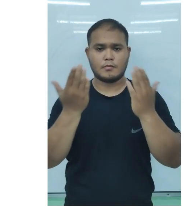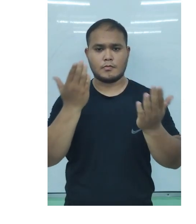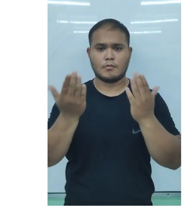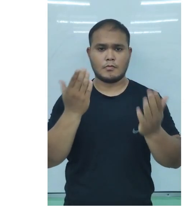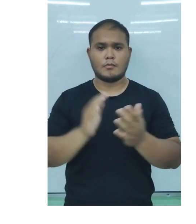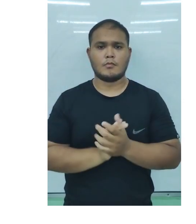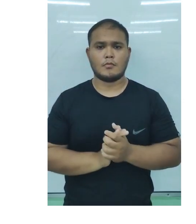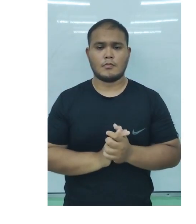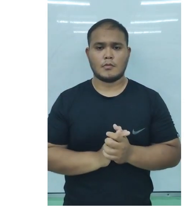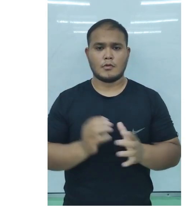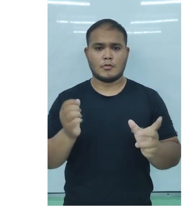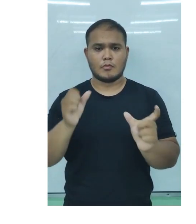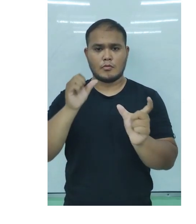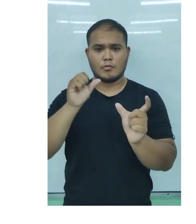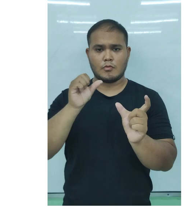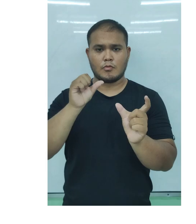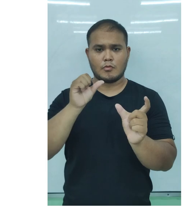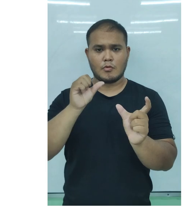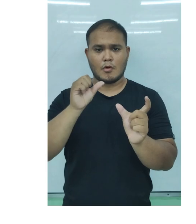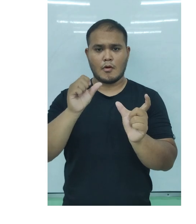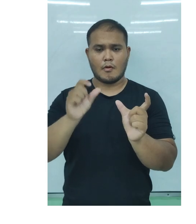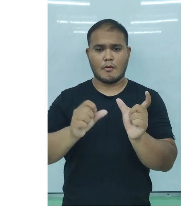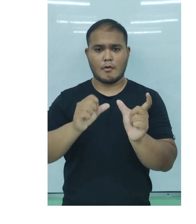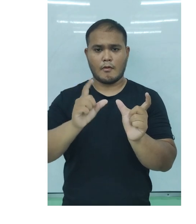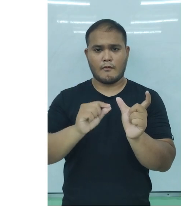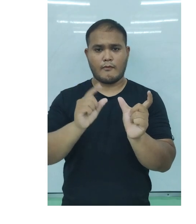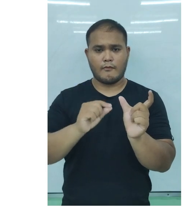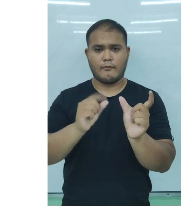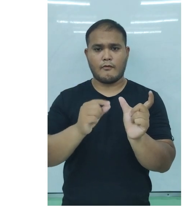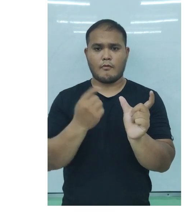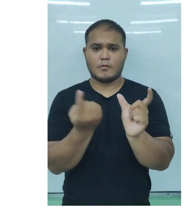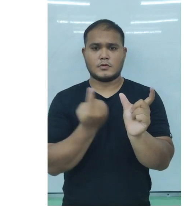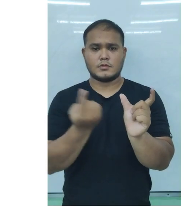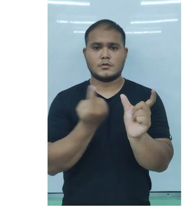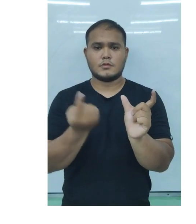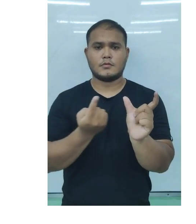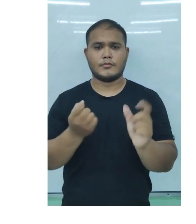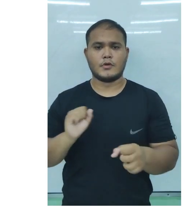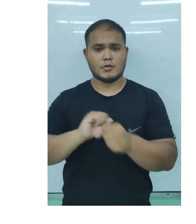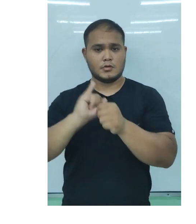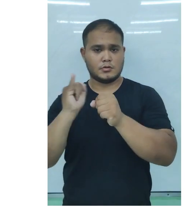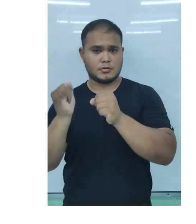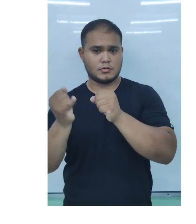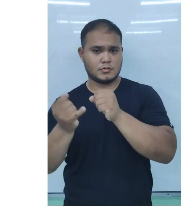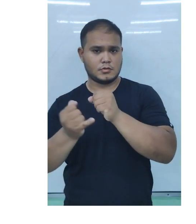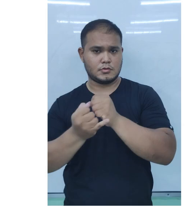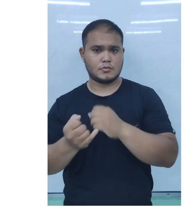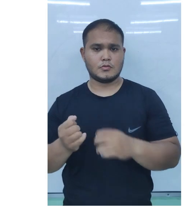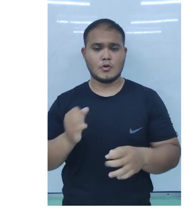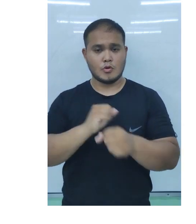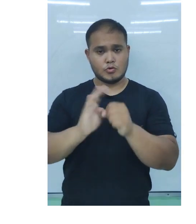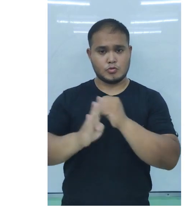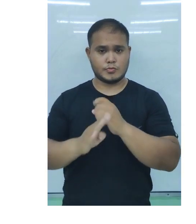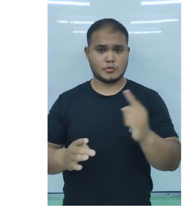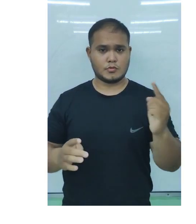adjetivando o substantivo que está na sua forma singular, ok? Aí a gente tem